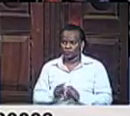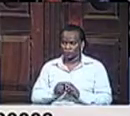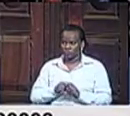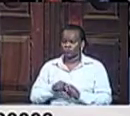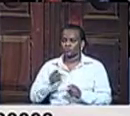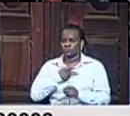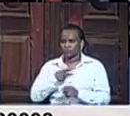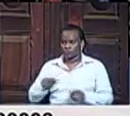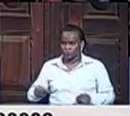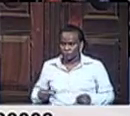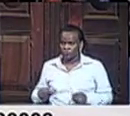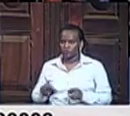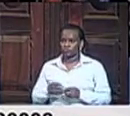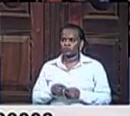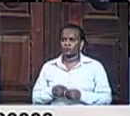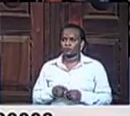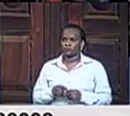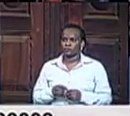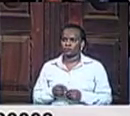Senhor presidente,